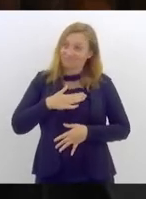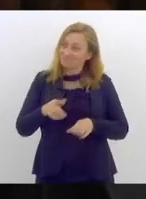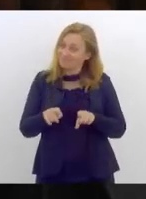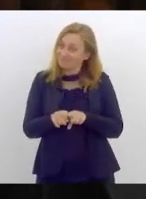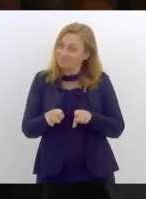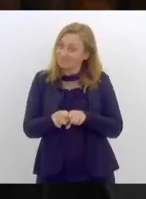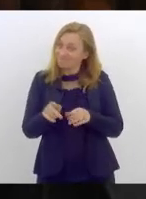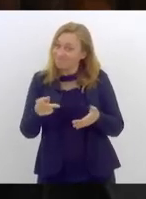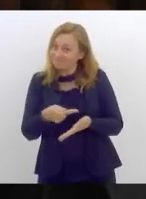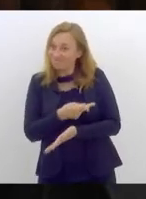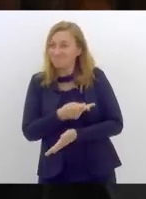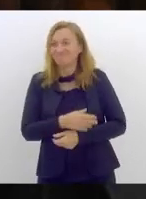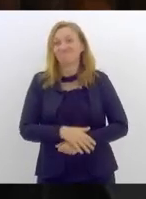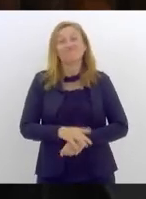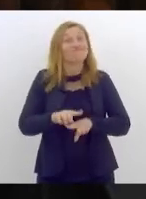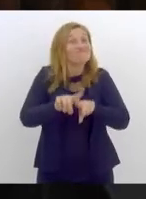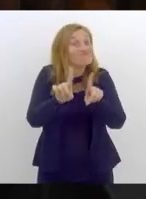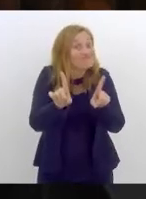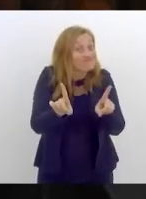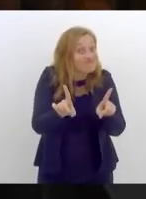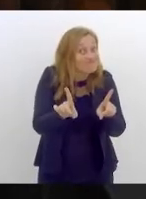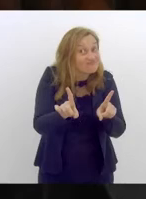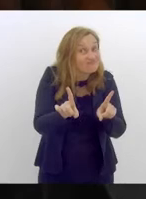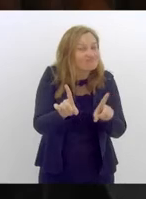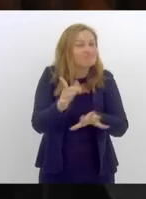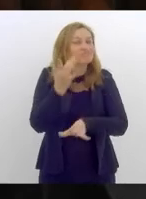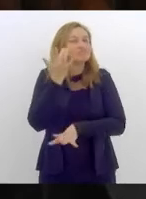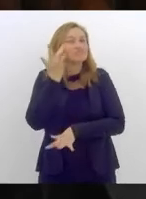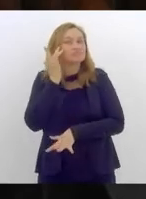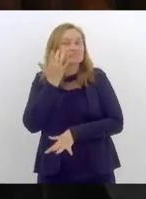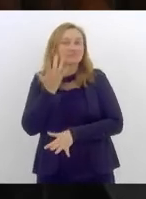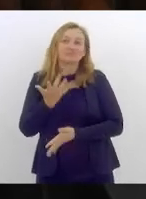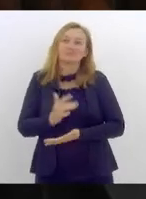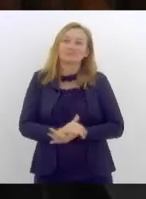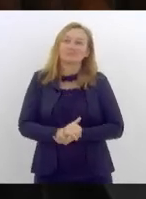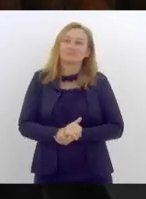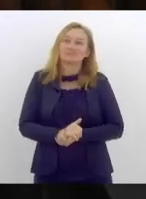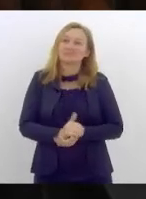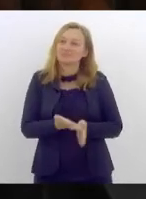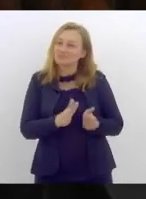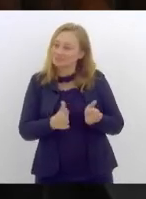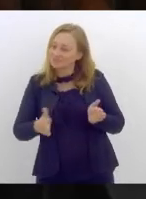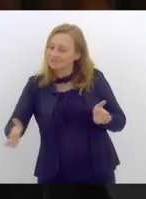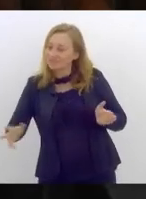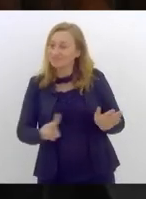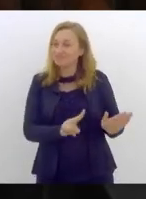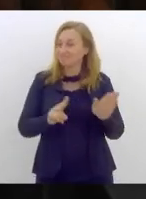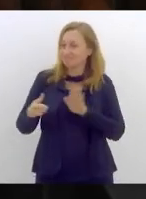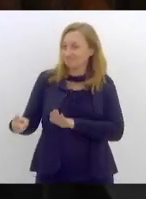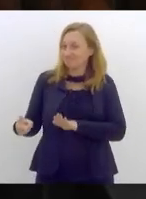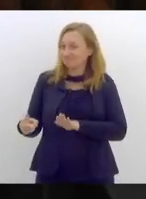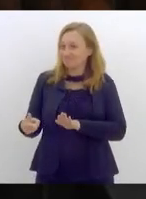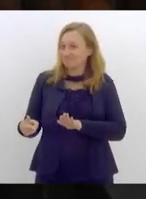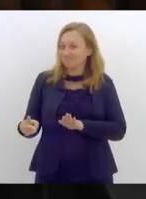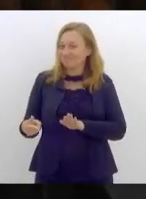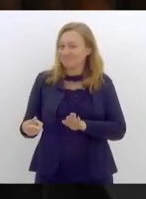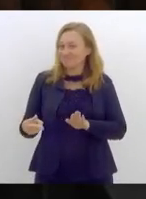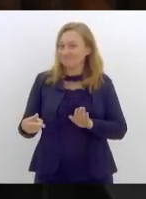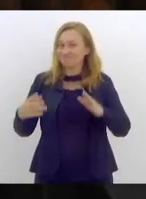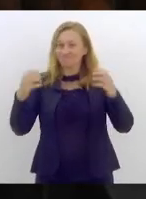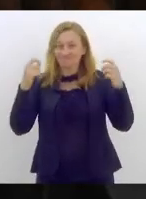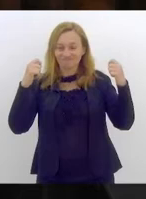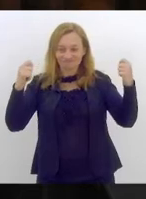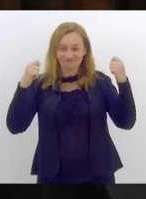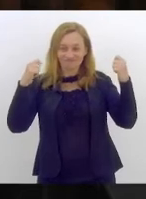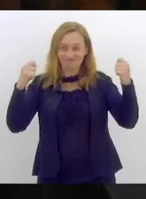acontecer mas eu acho que seriamos ao longo dessa semana as nossas torcidas